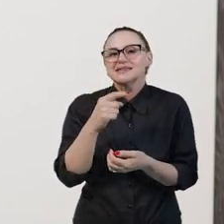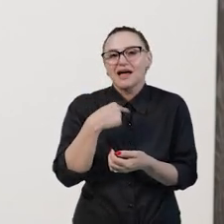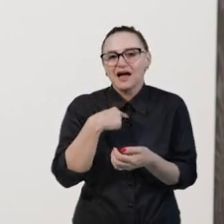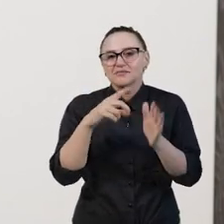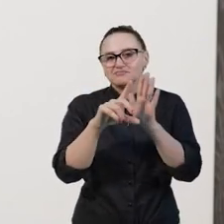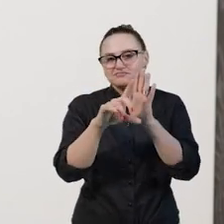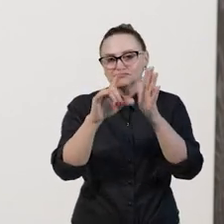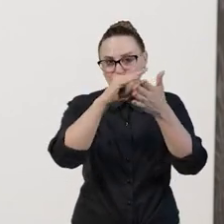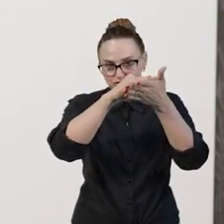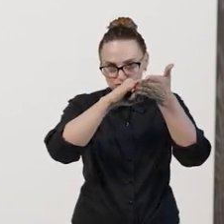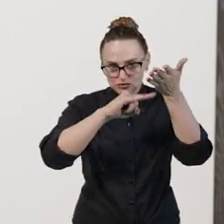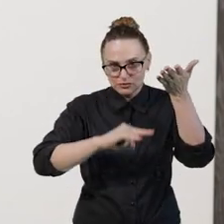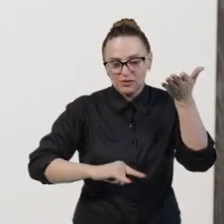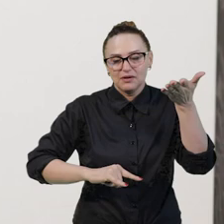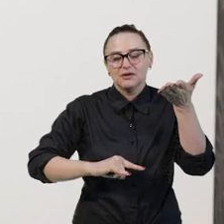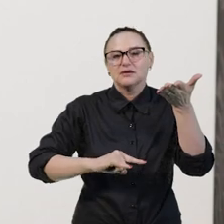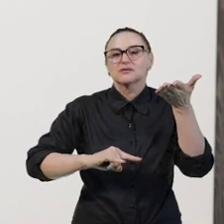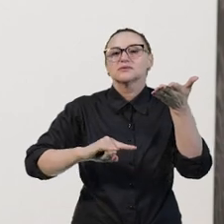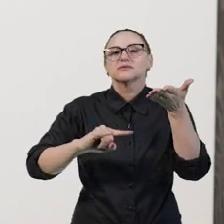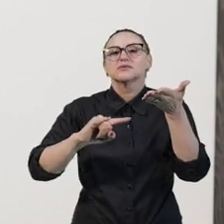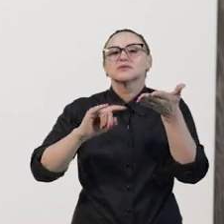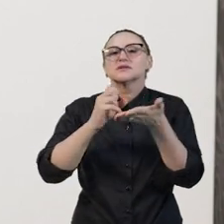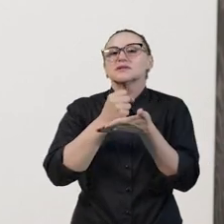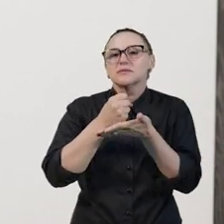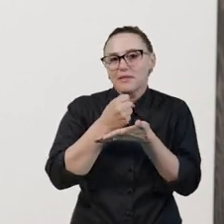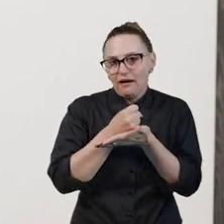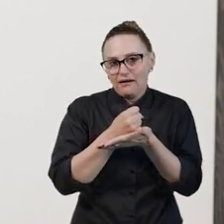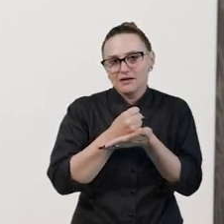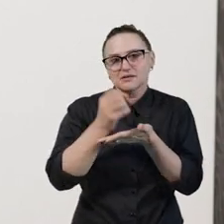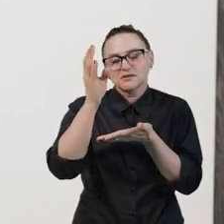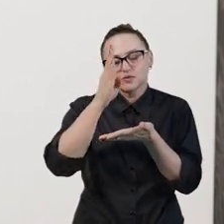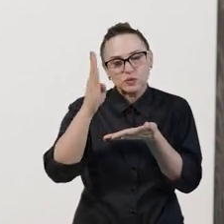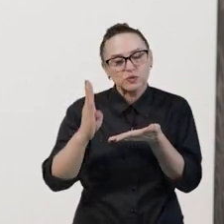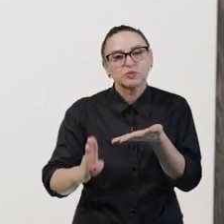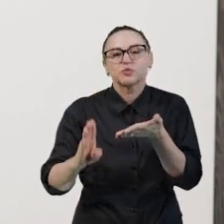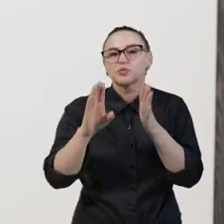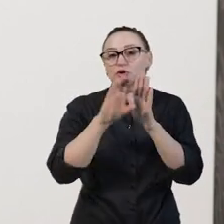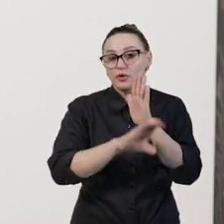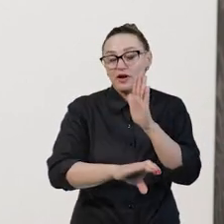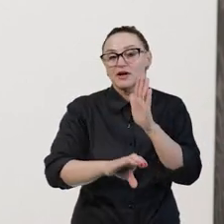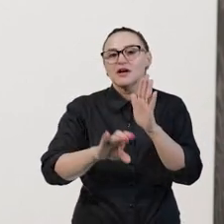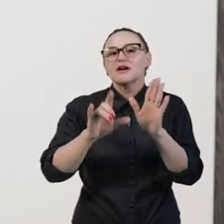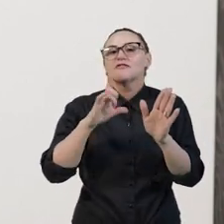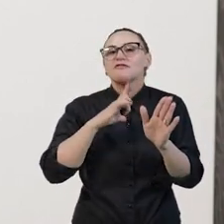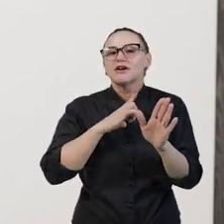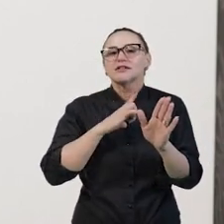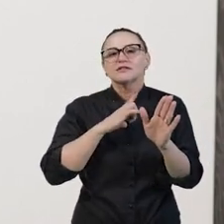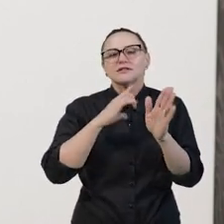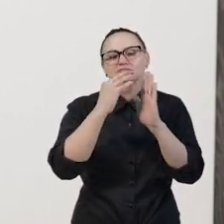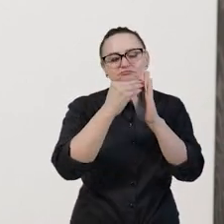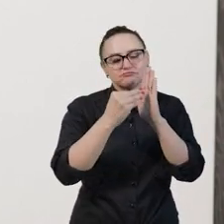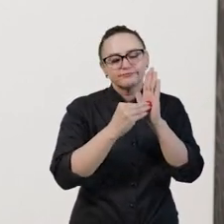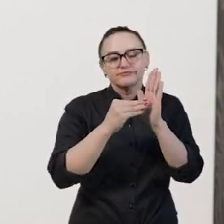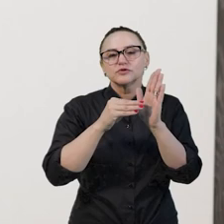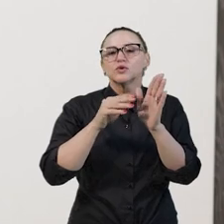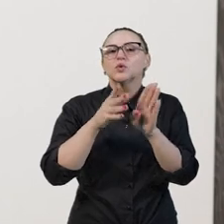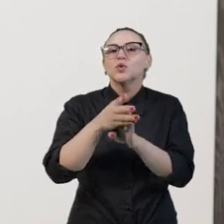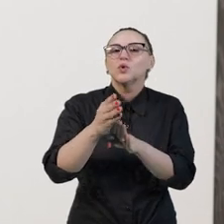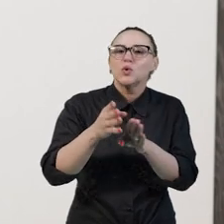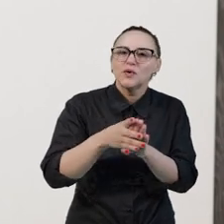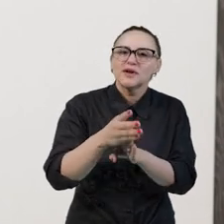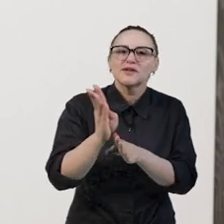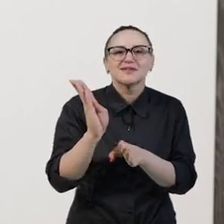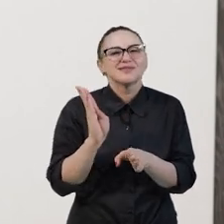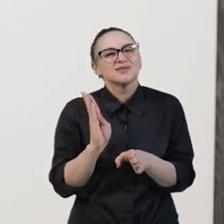curricular então vocês vão ter acesso às unidades temáticas vão ter acesso algumas orientações metodológicas e também